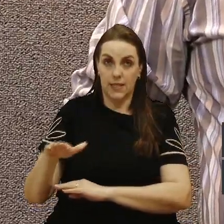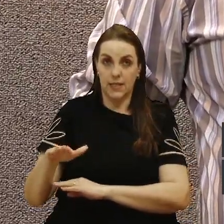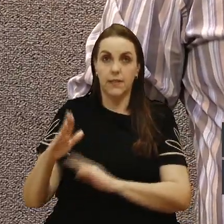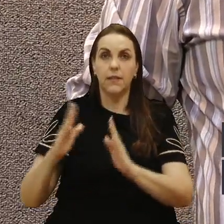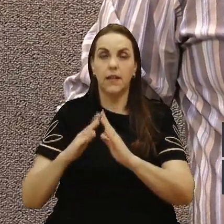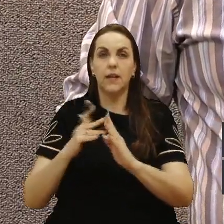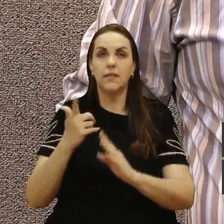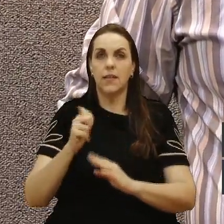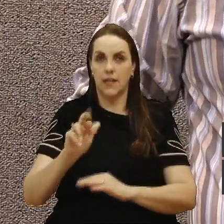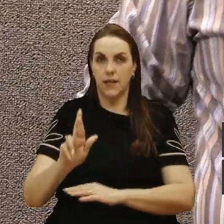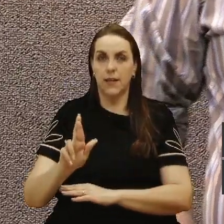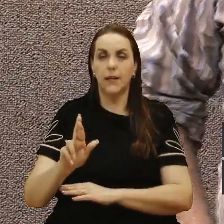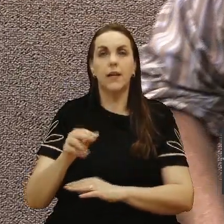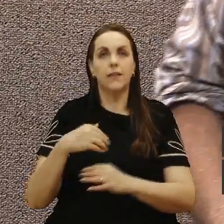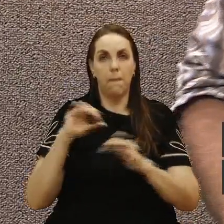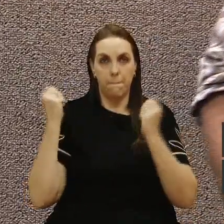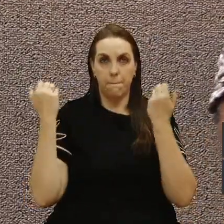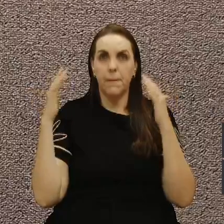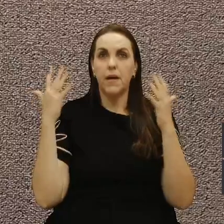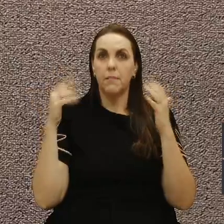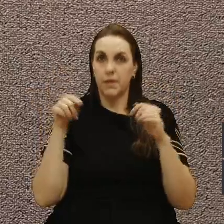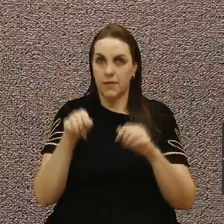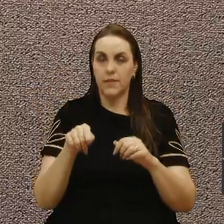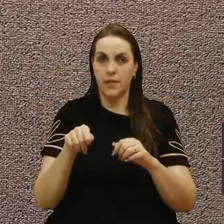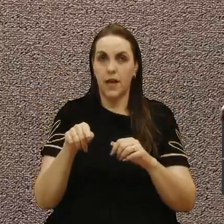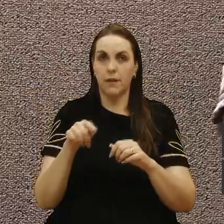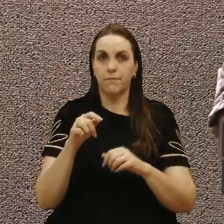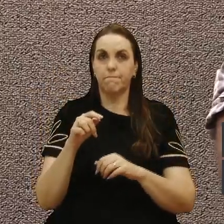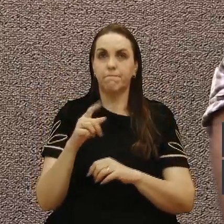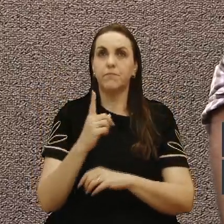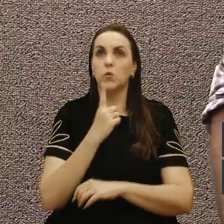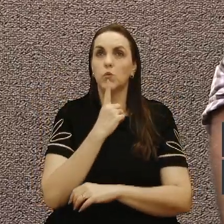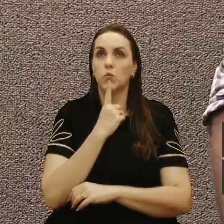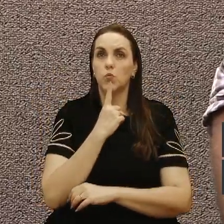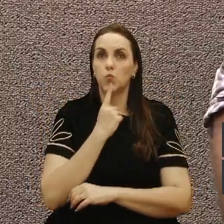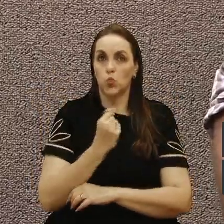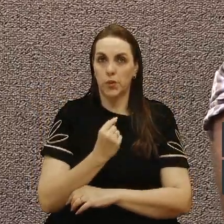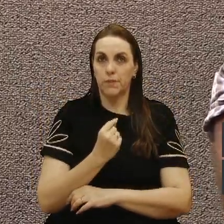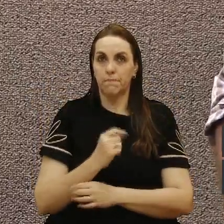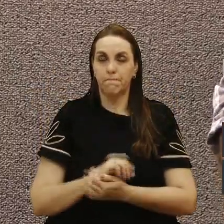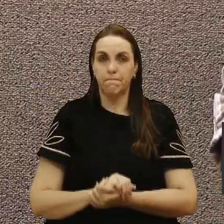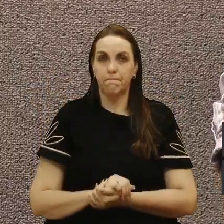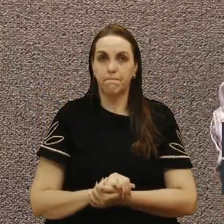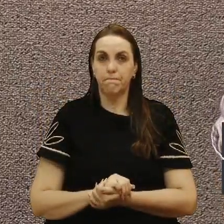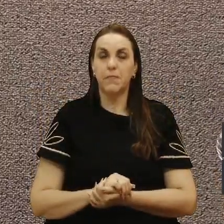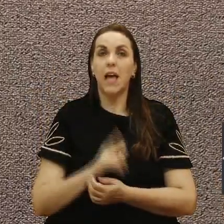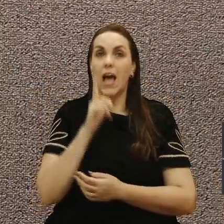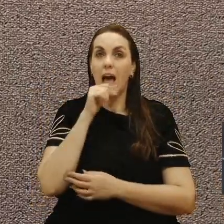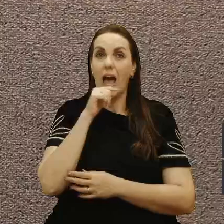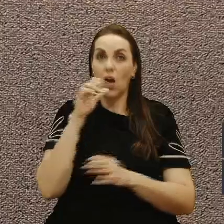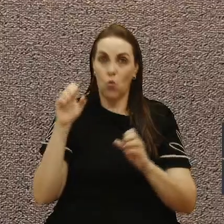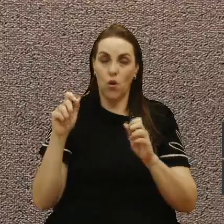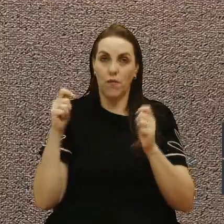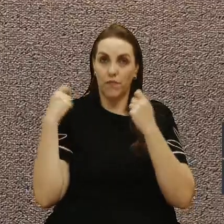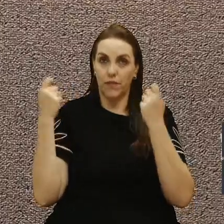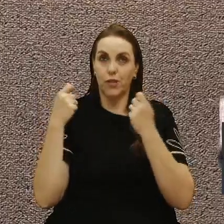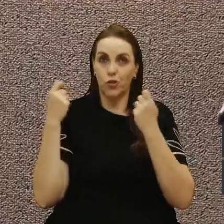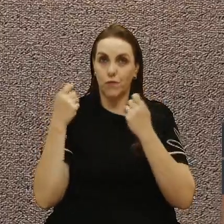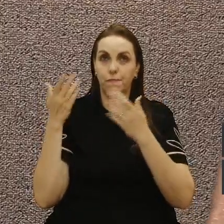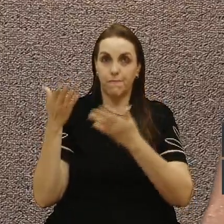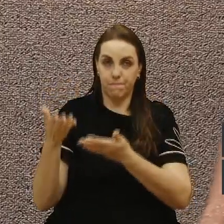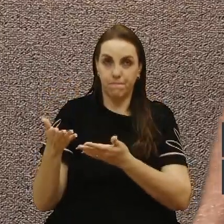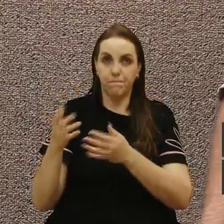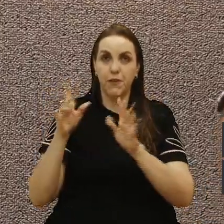quero parabenizar o João Wes, que nós vamos ter o Aquafest nesse final de semana, e